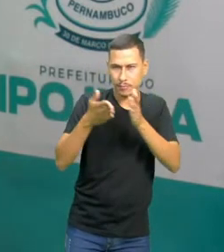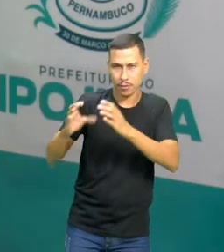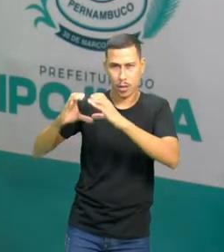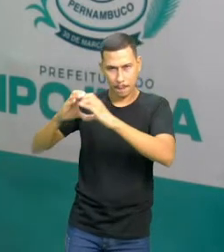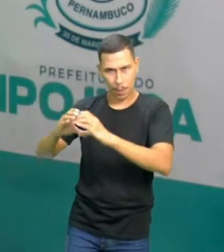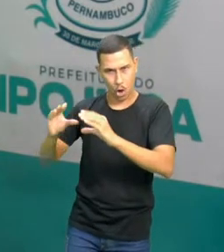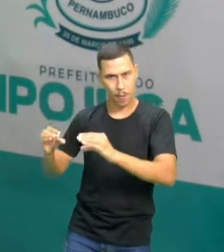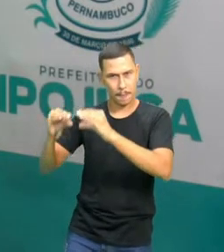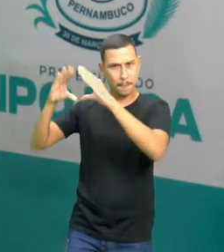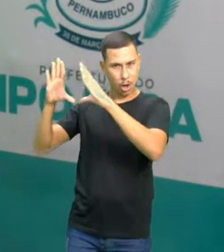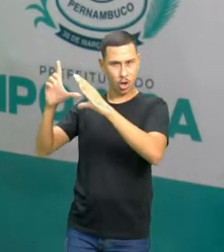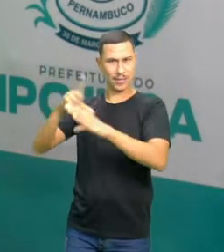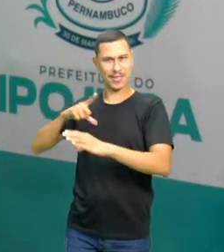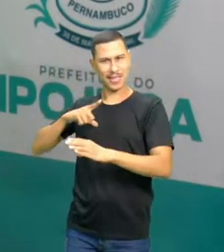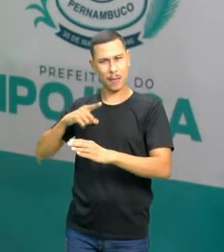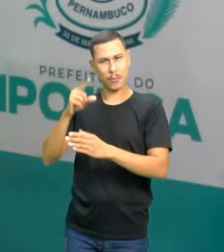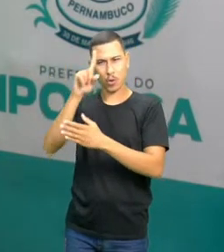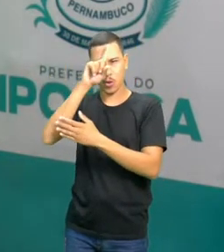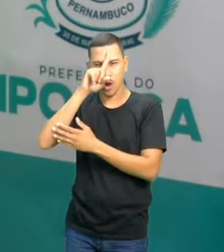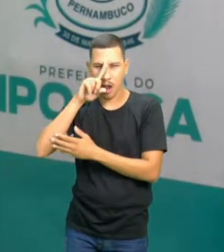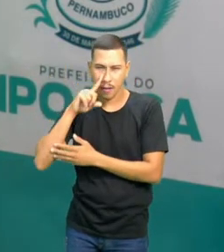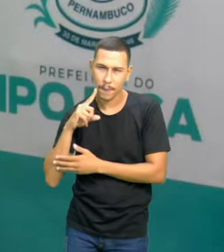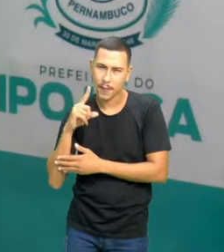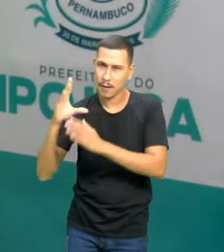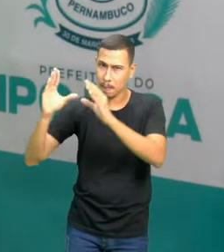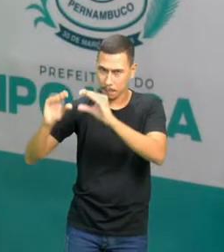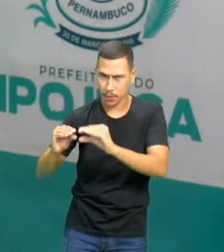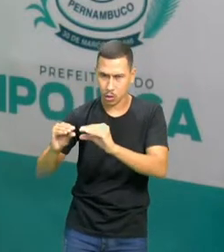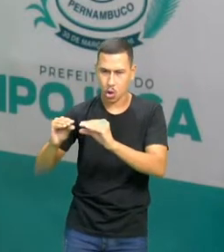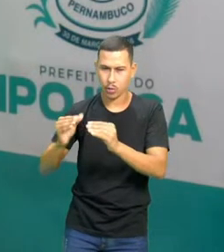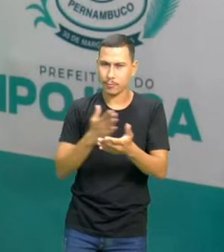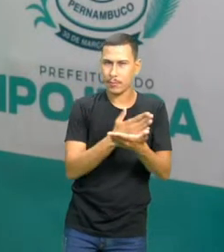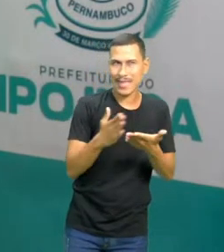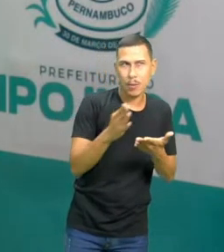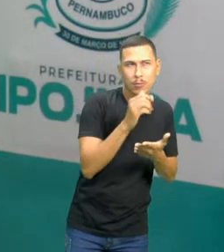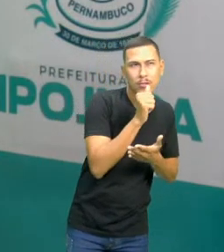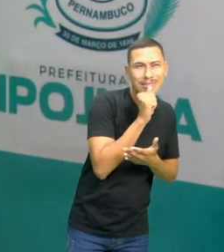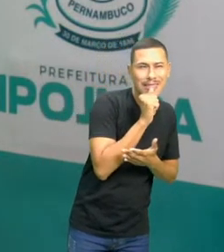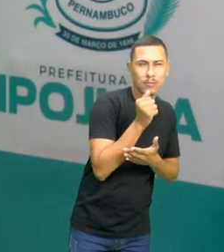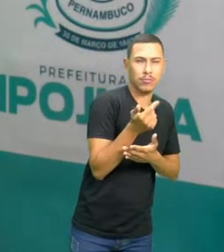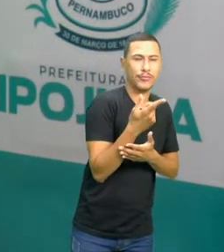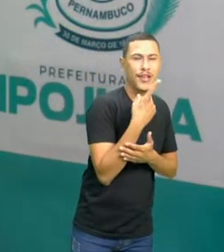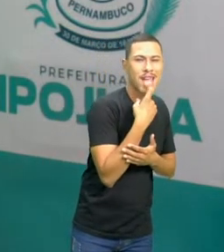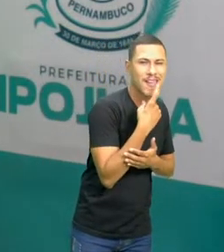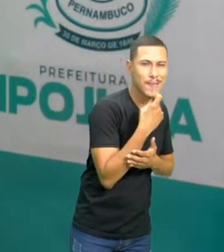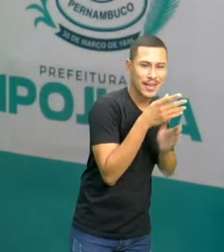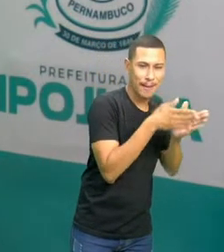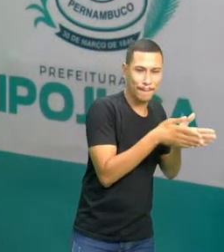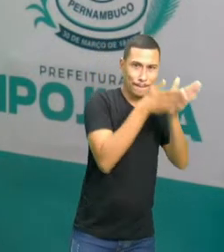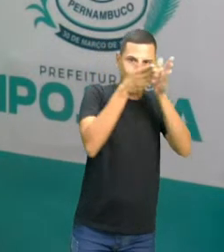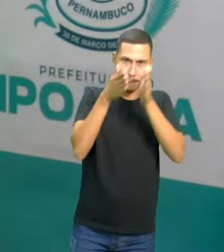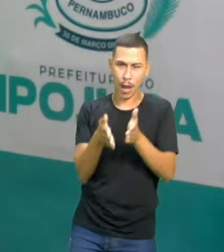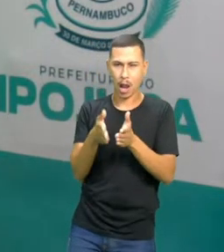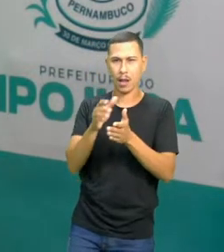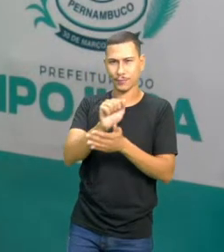temos a amarela menor. Se começamos com a vermelha e fomos para a